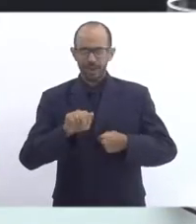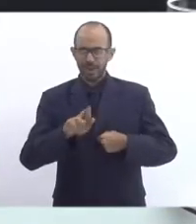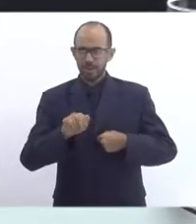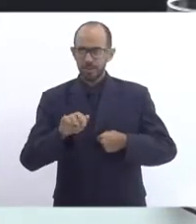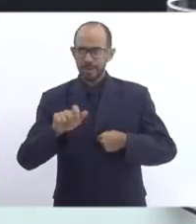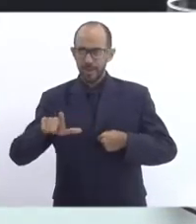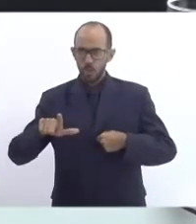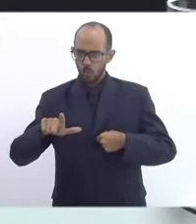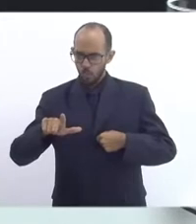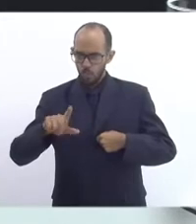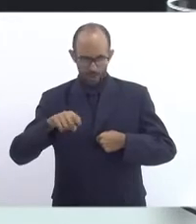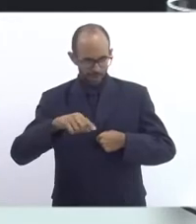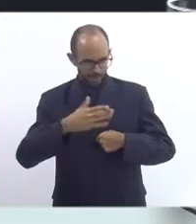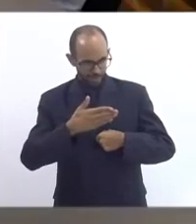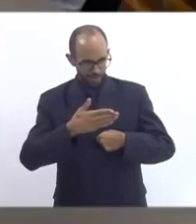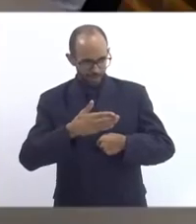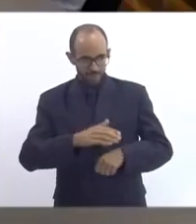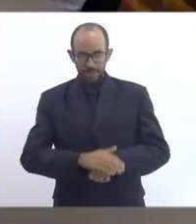Não.